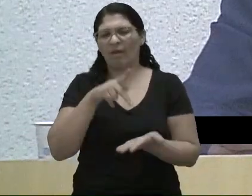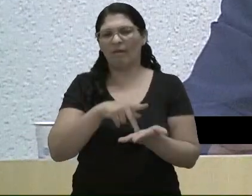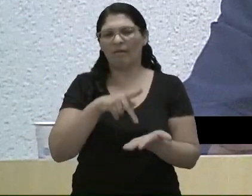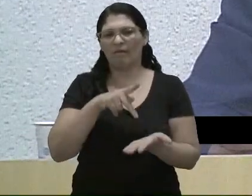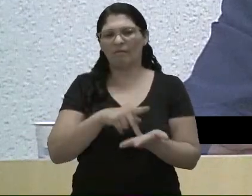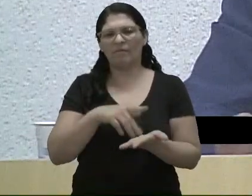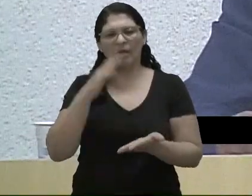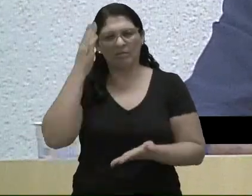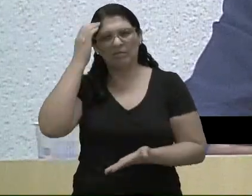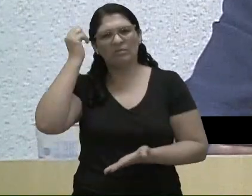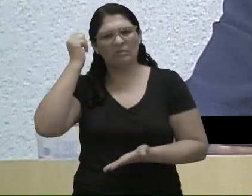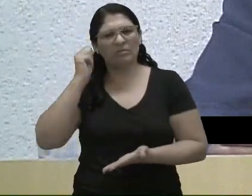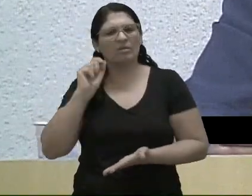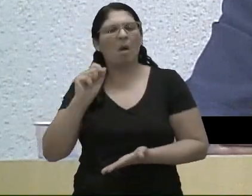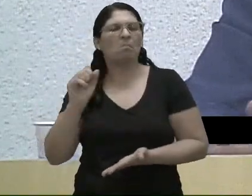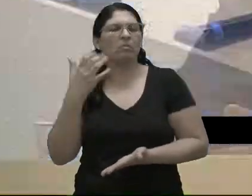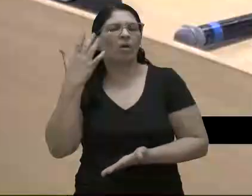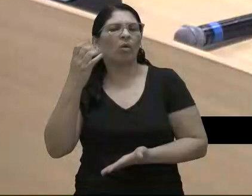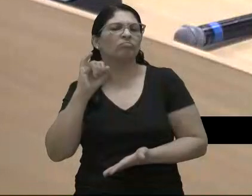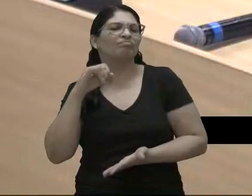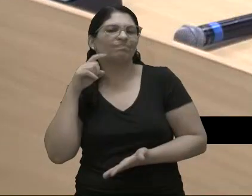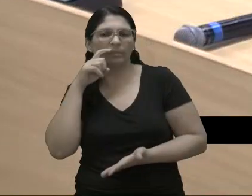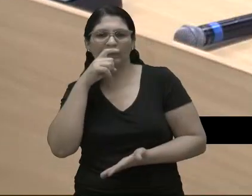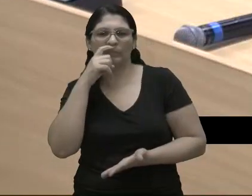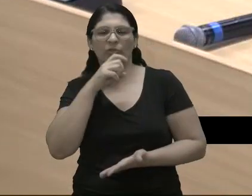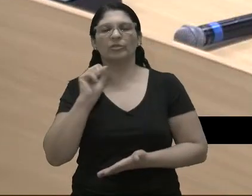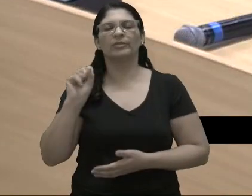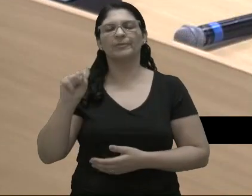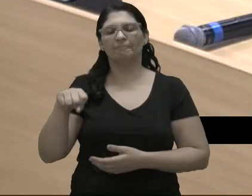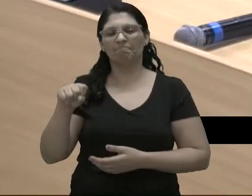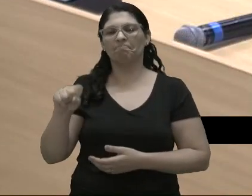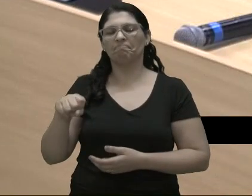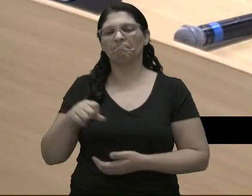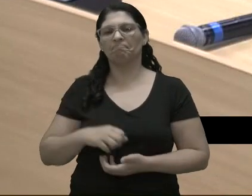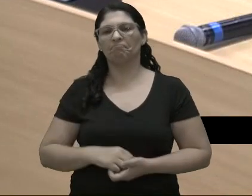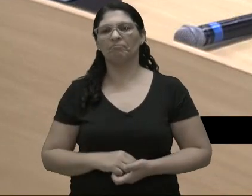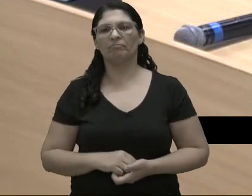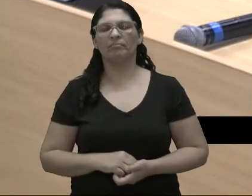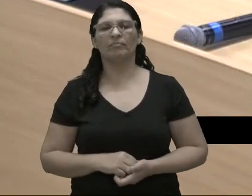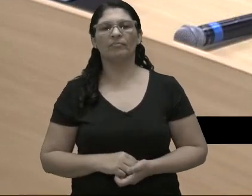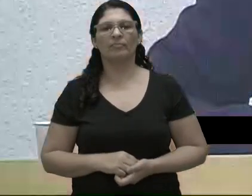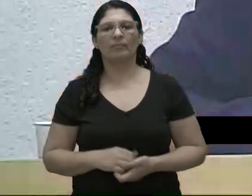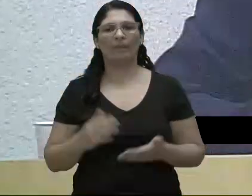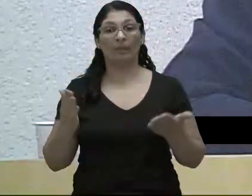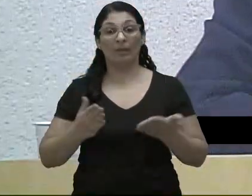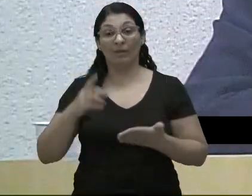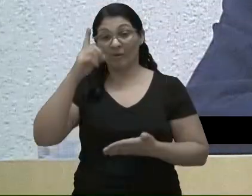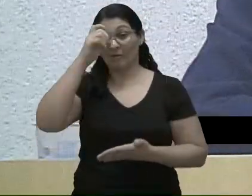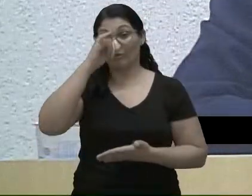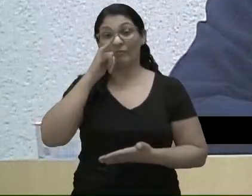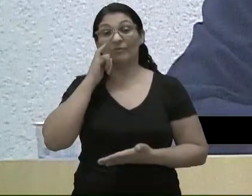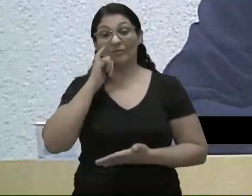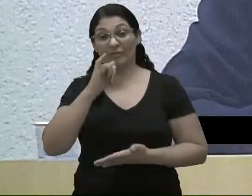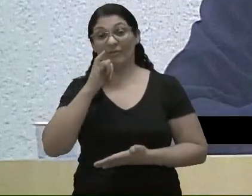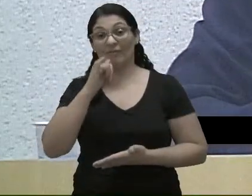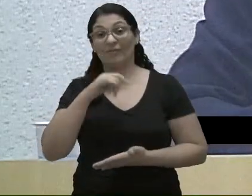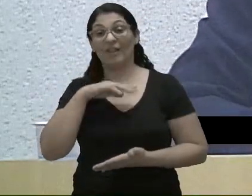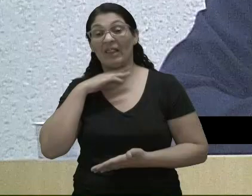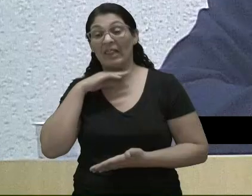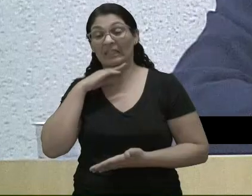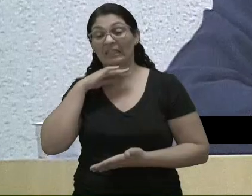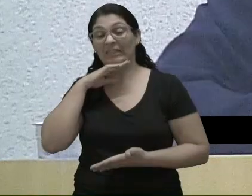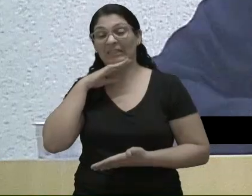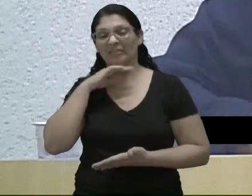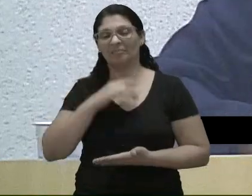das consequências em caso de mentiras? Sim. Hoje vai estar um pouquinho difícil para a senhora falar, que a senhora está um pouquinho rouca, né?